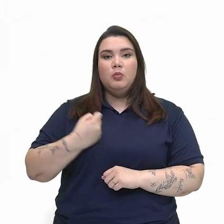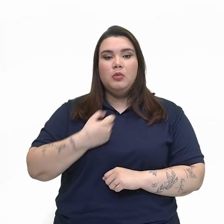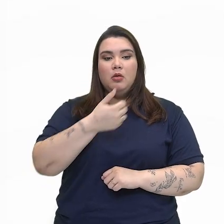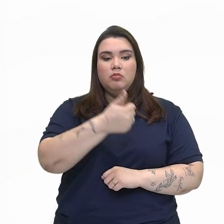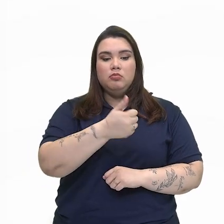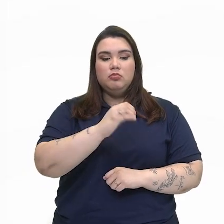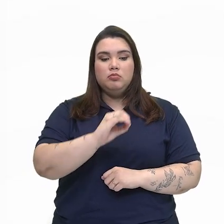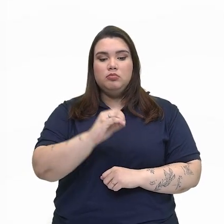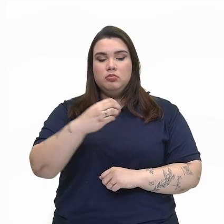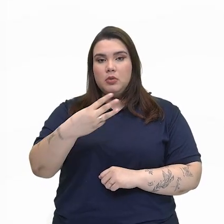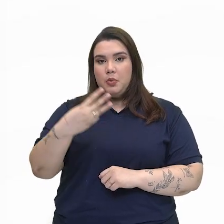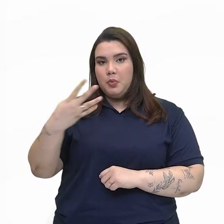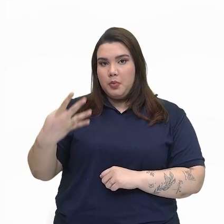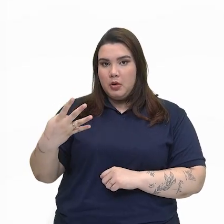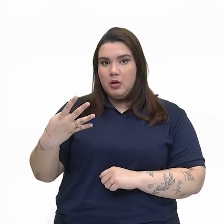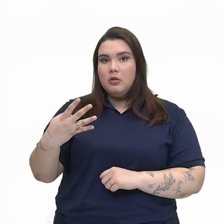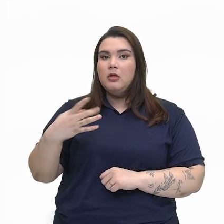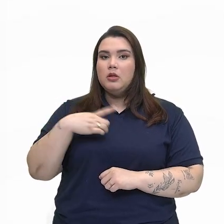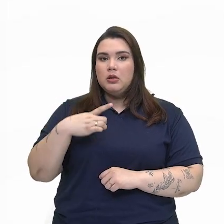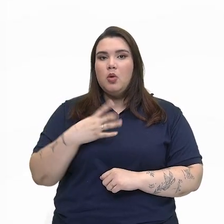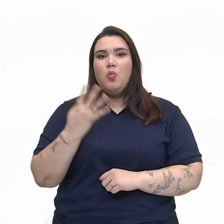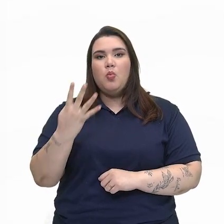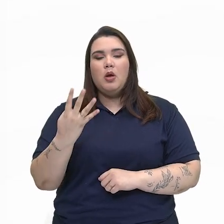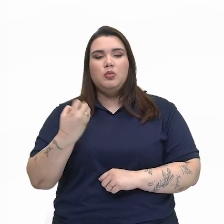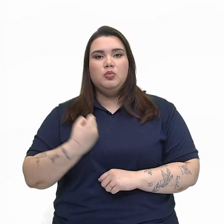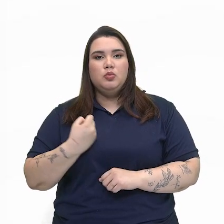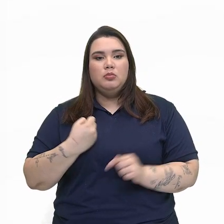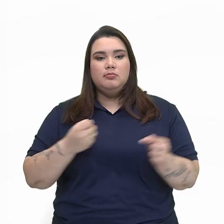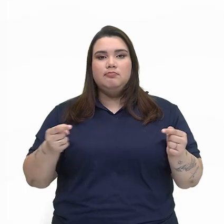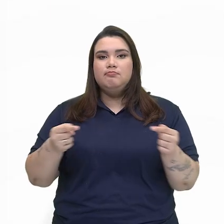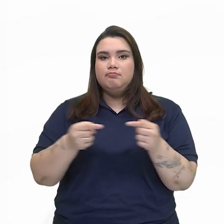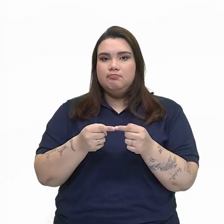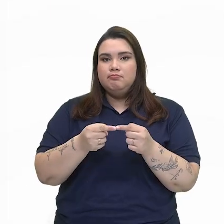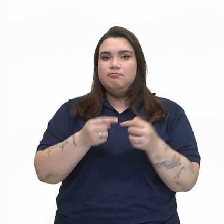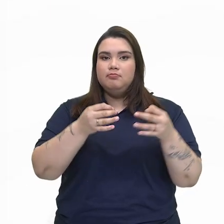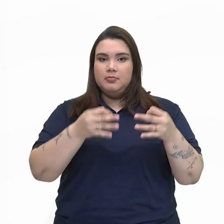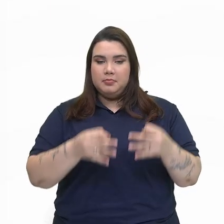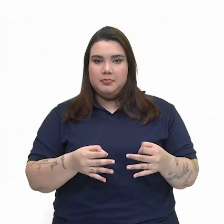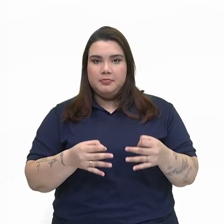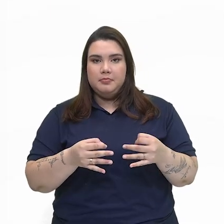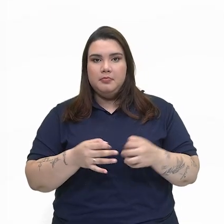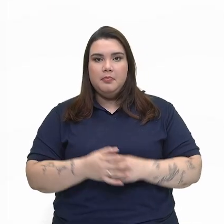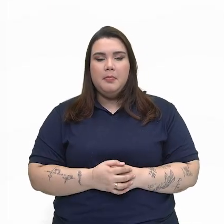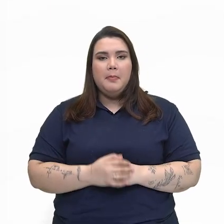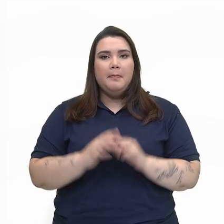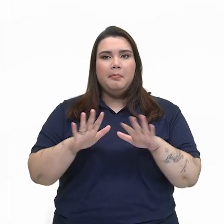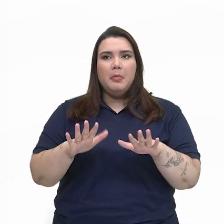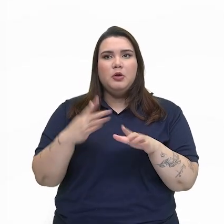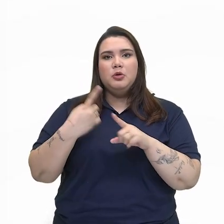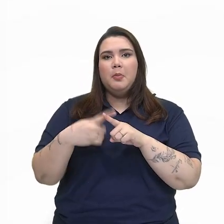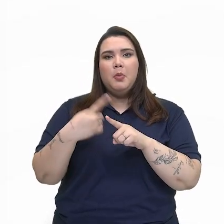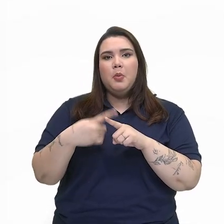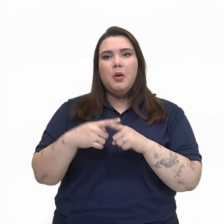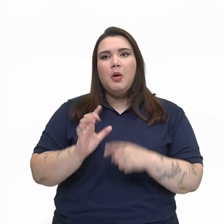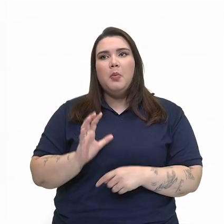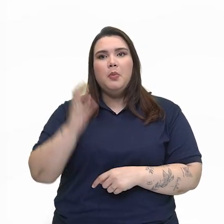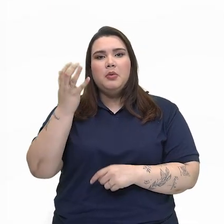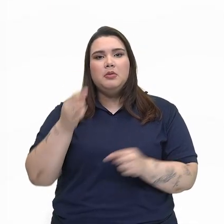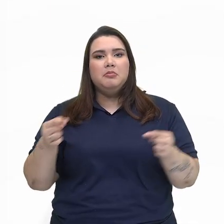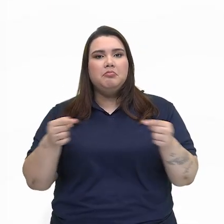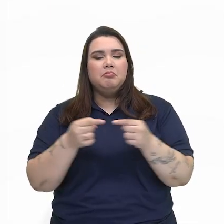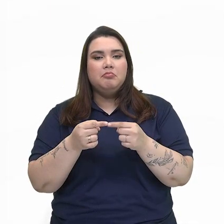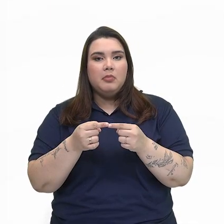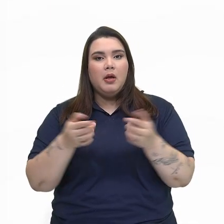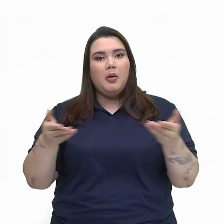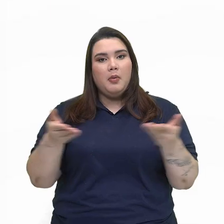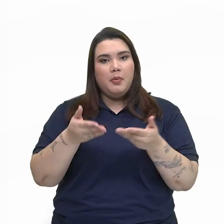também 4 algarismos significativos. Por que que isso aconteceu nesses exemplos? Agora a gente vai